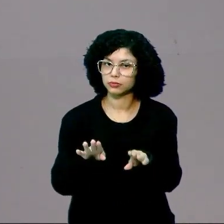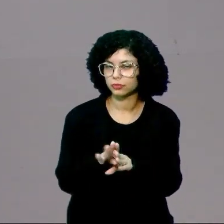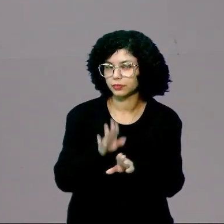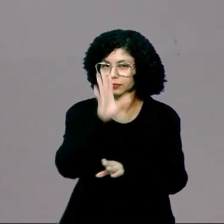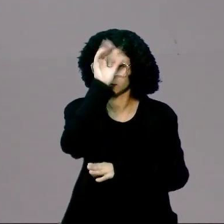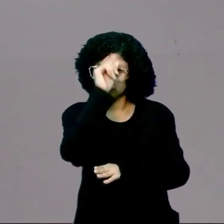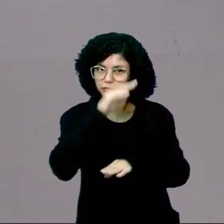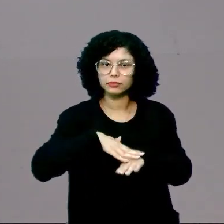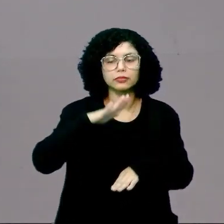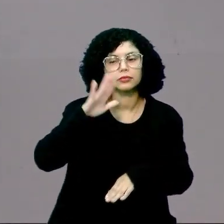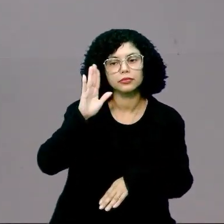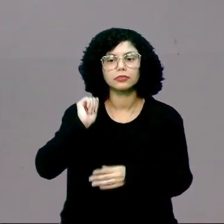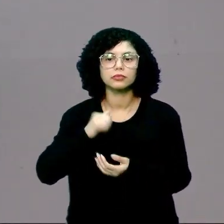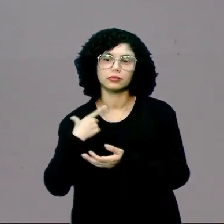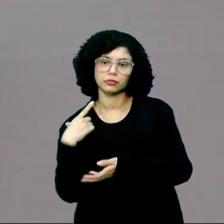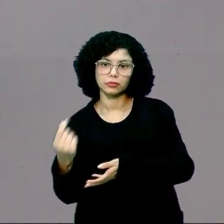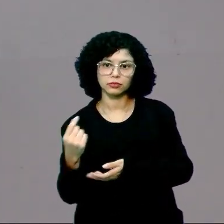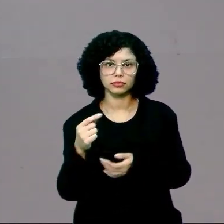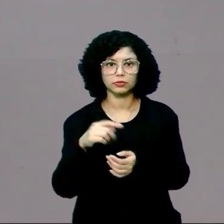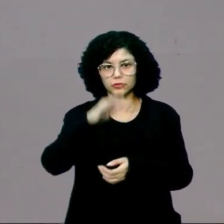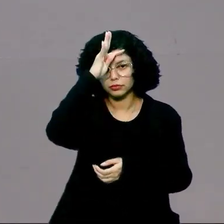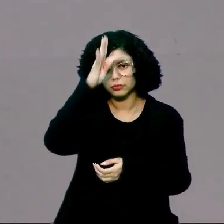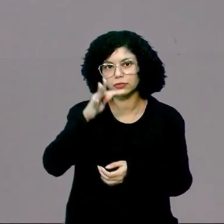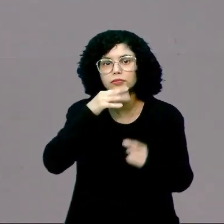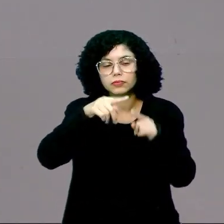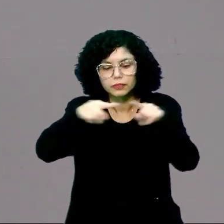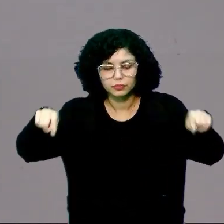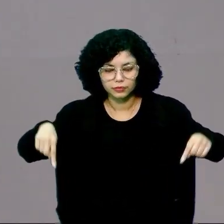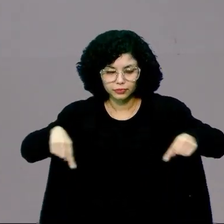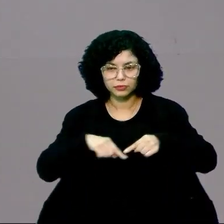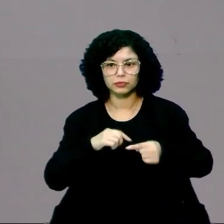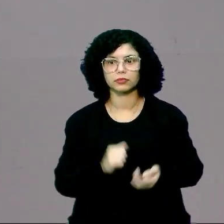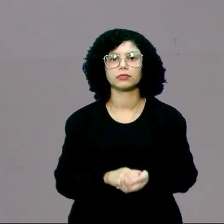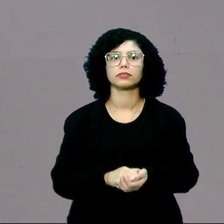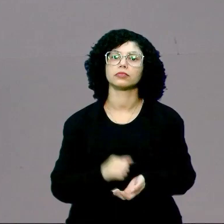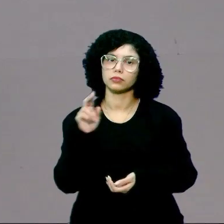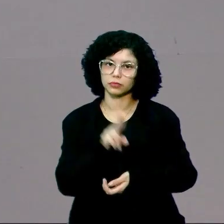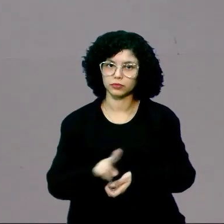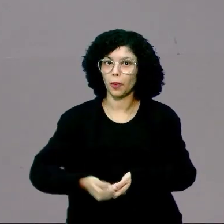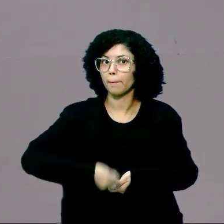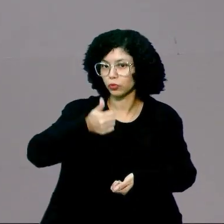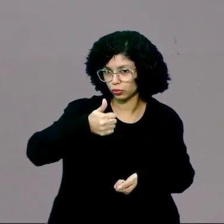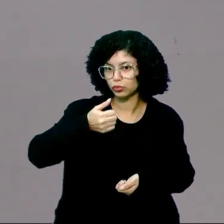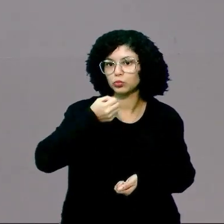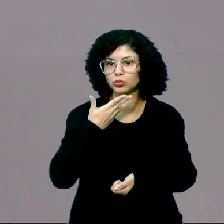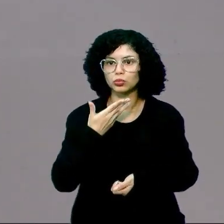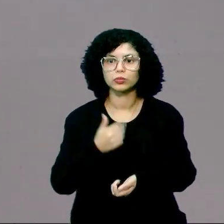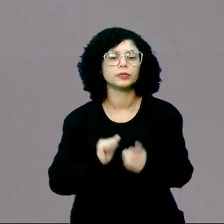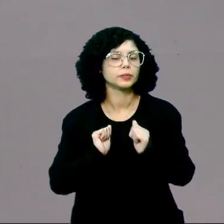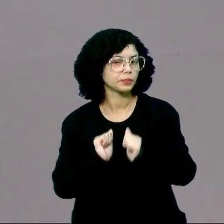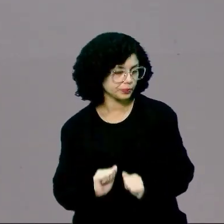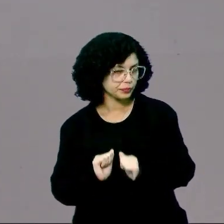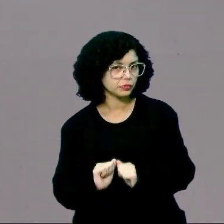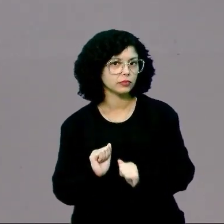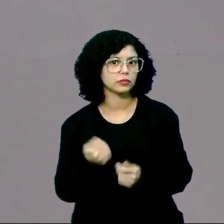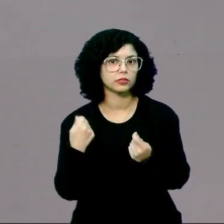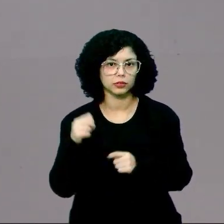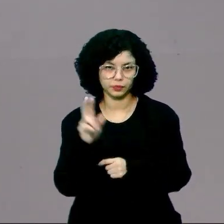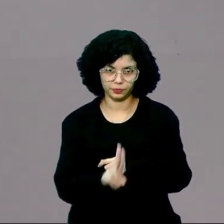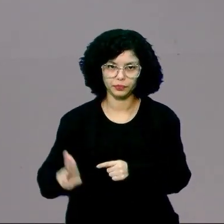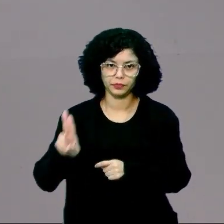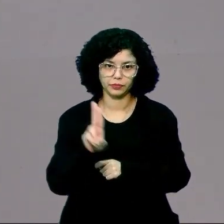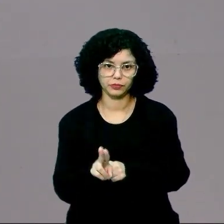também a aprendizagem, né? Saindo daquela tradicional da sala de aula. Então é um recurso positivo que pode e deve